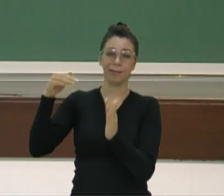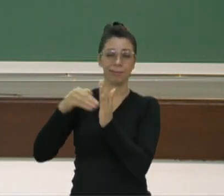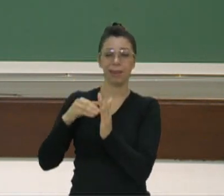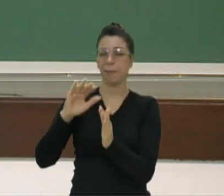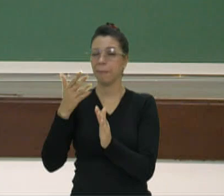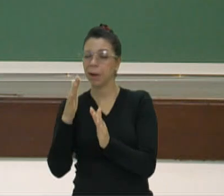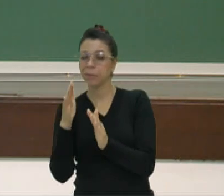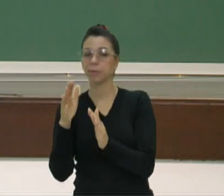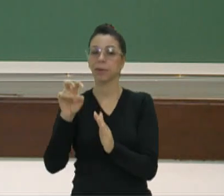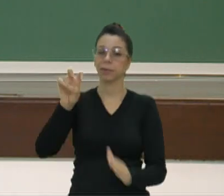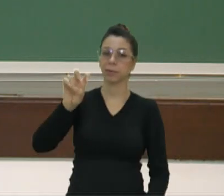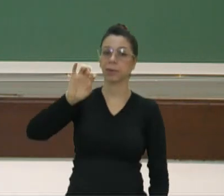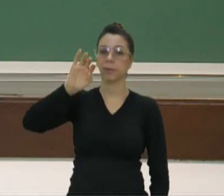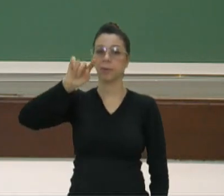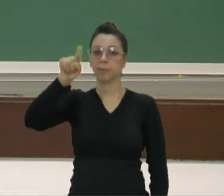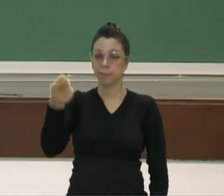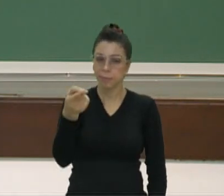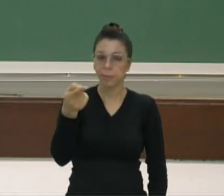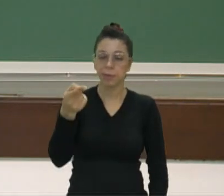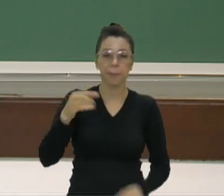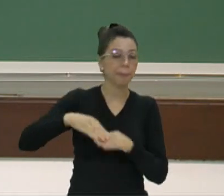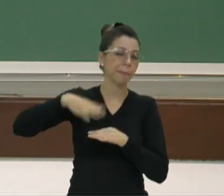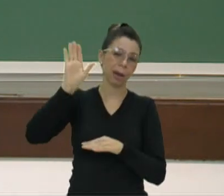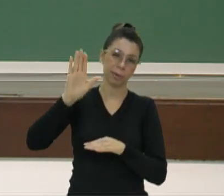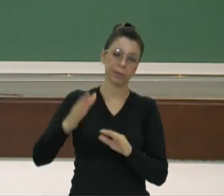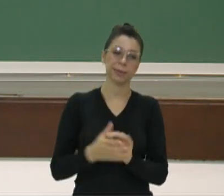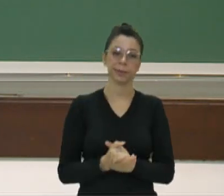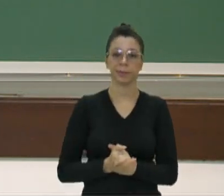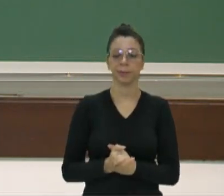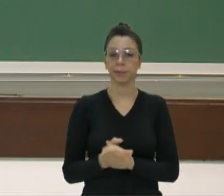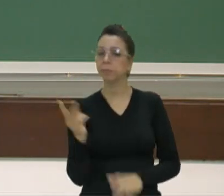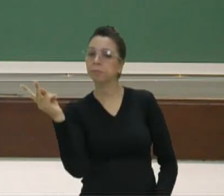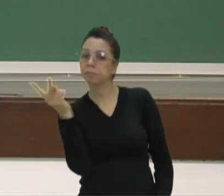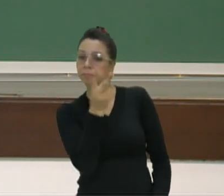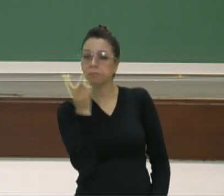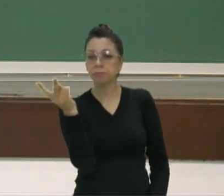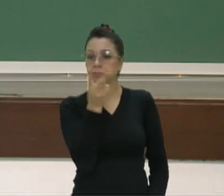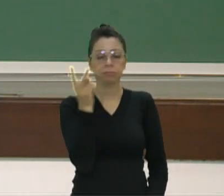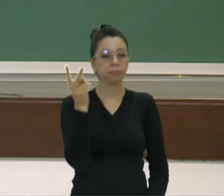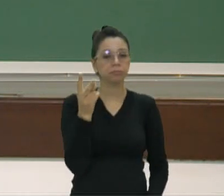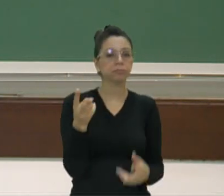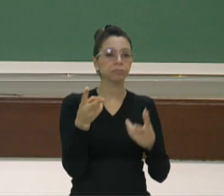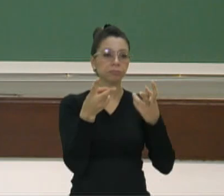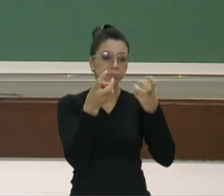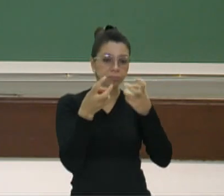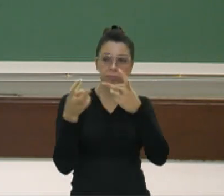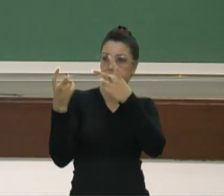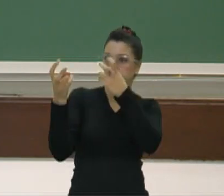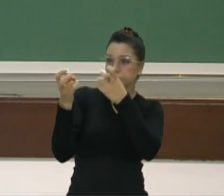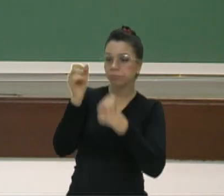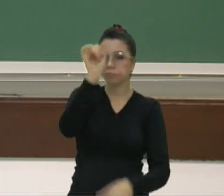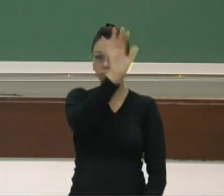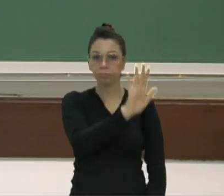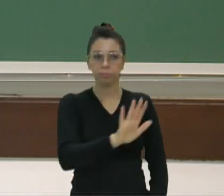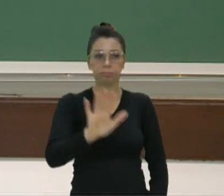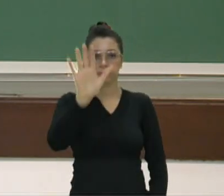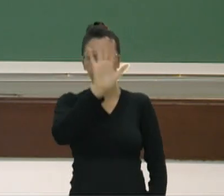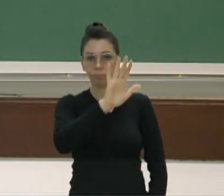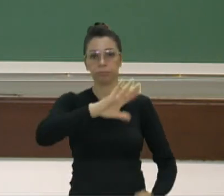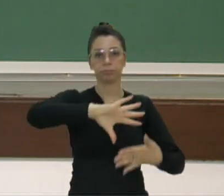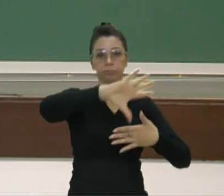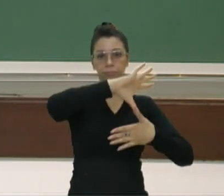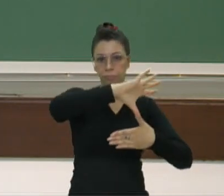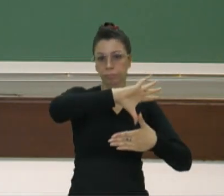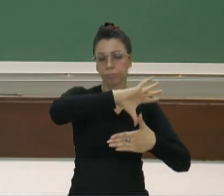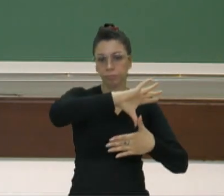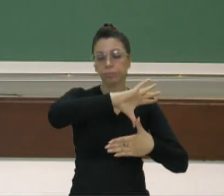metros. Então, paralelos, colocando-os um do lado do outro, a gente observa que a região do